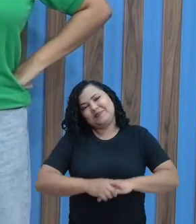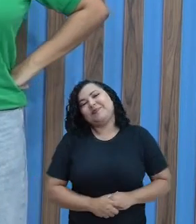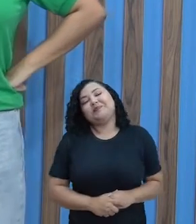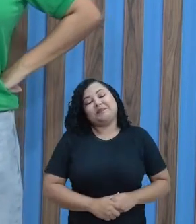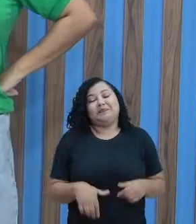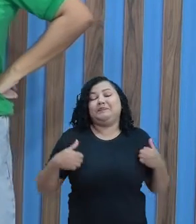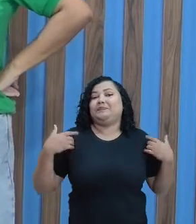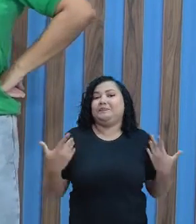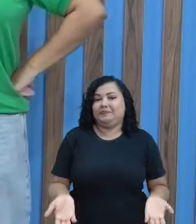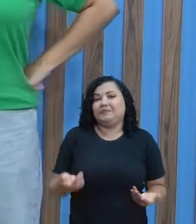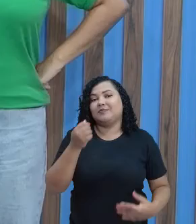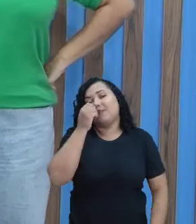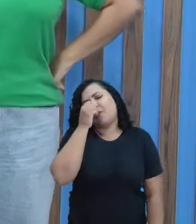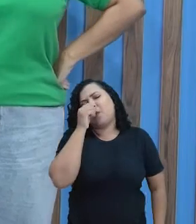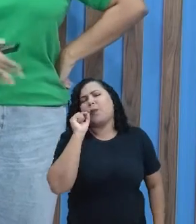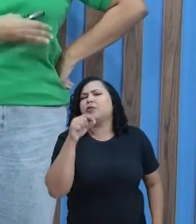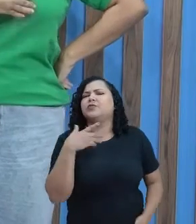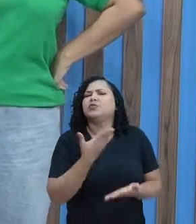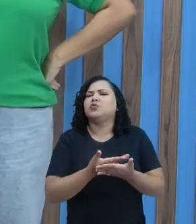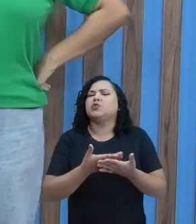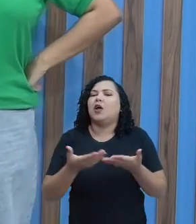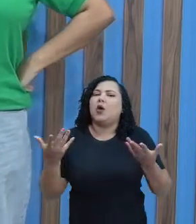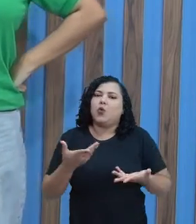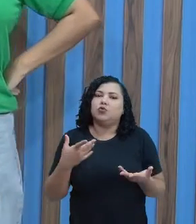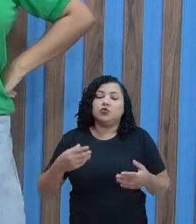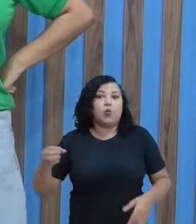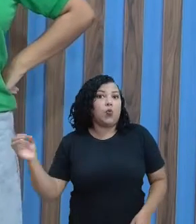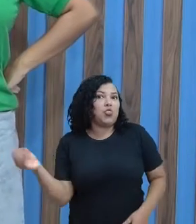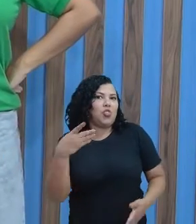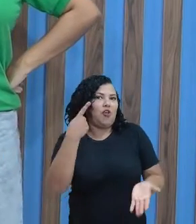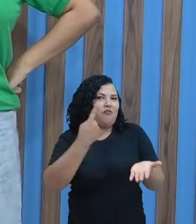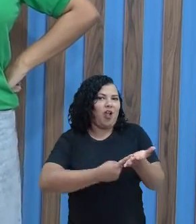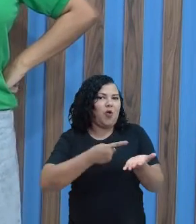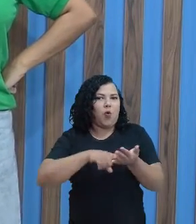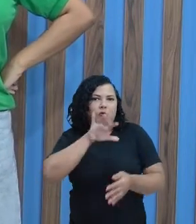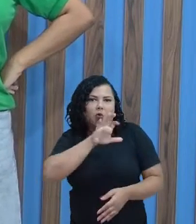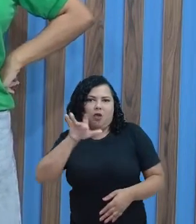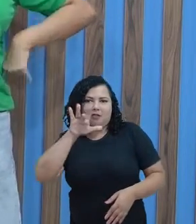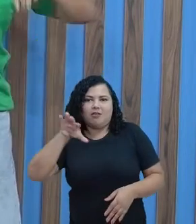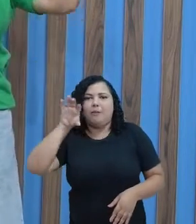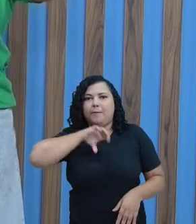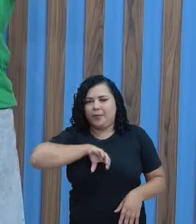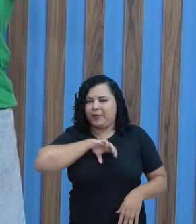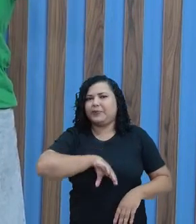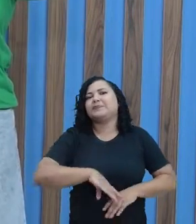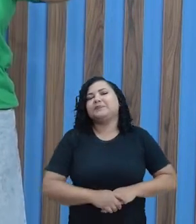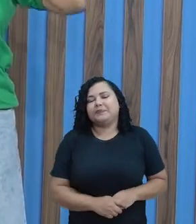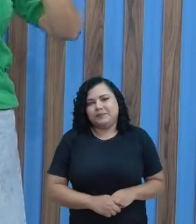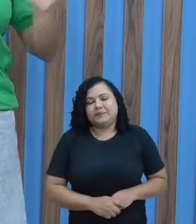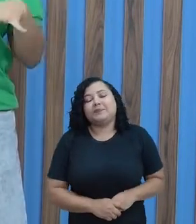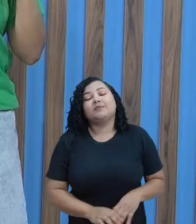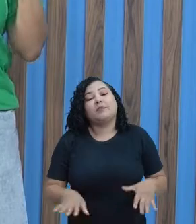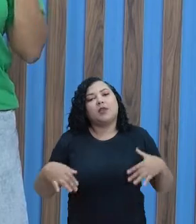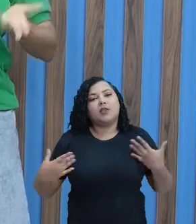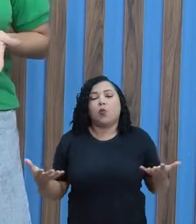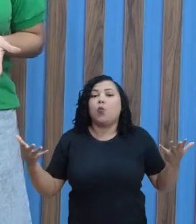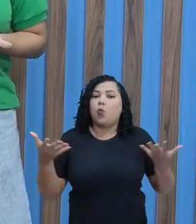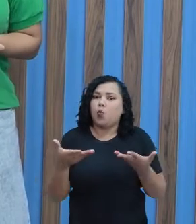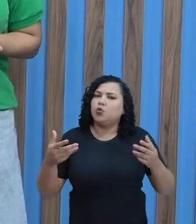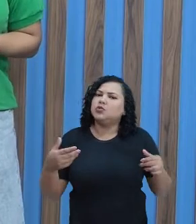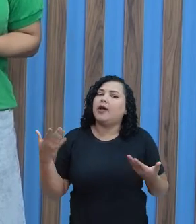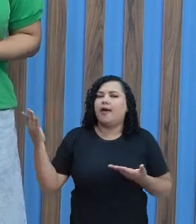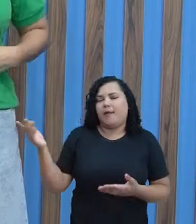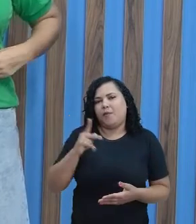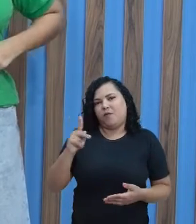Pronto, então. O que é que a gente vai ver hoje? A gente vai ver o novo acordo ortográfico, mas não necessariamente o novo. Hoje a gente vai, como a professora Vivi